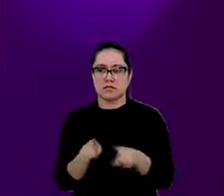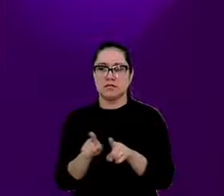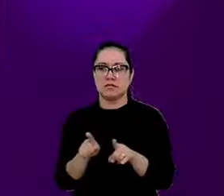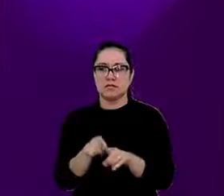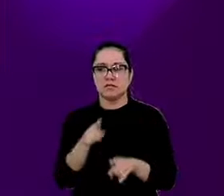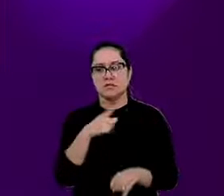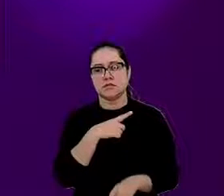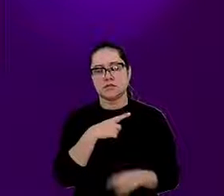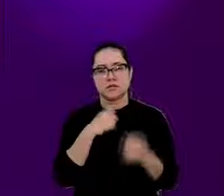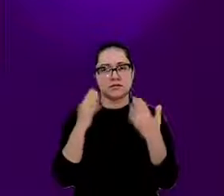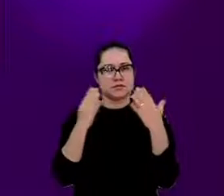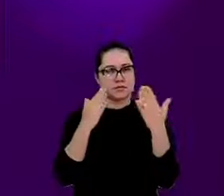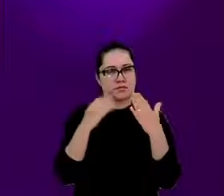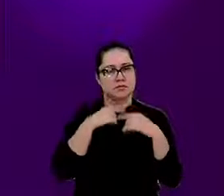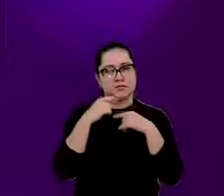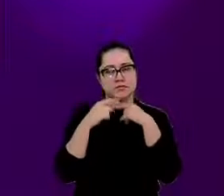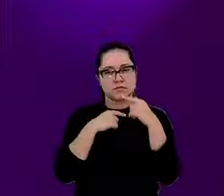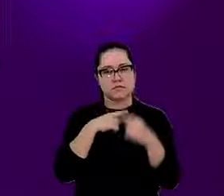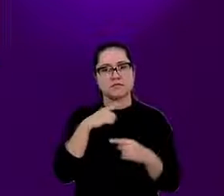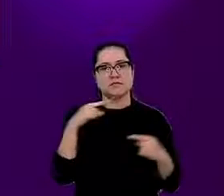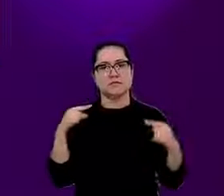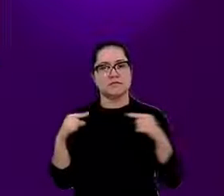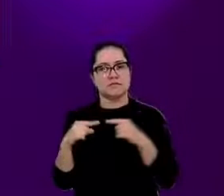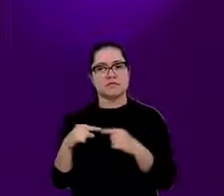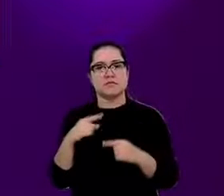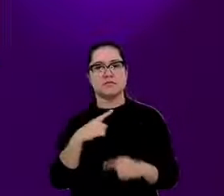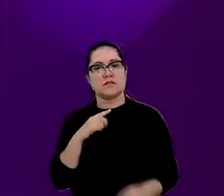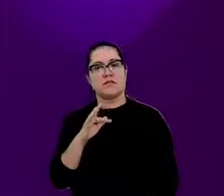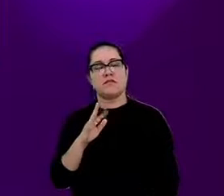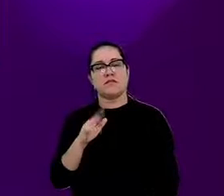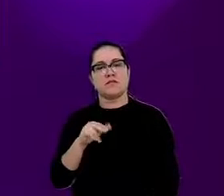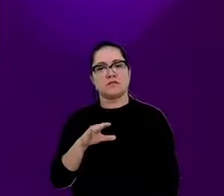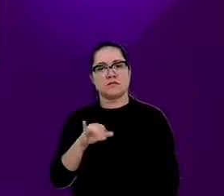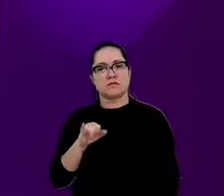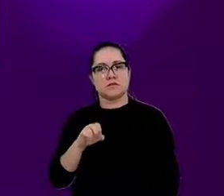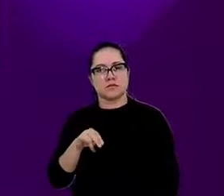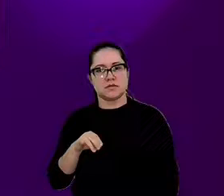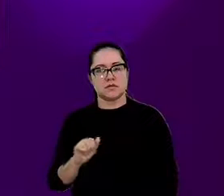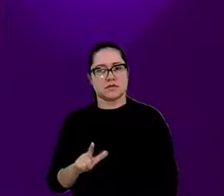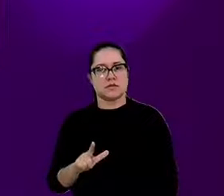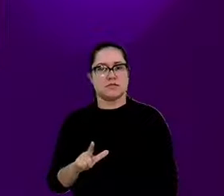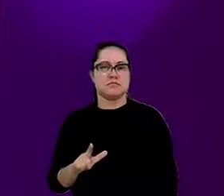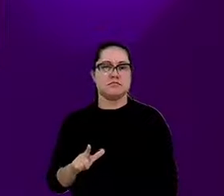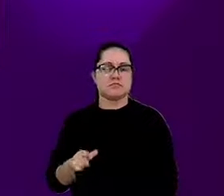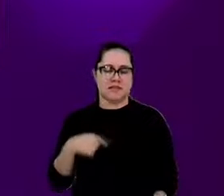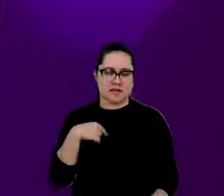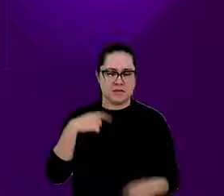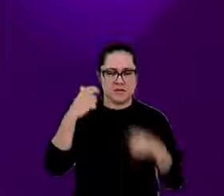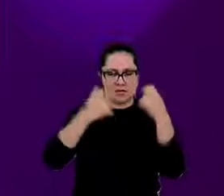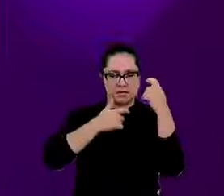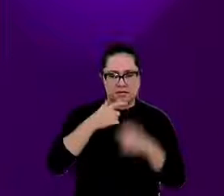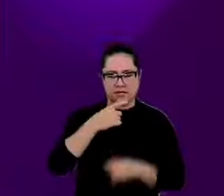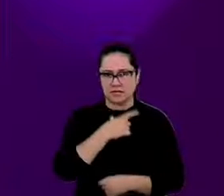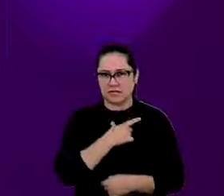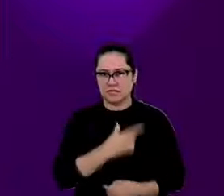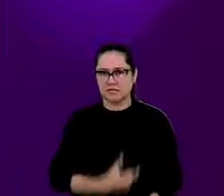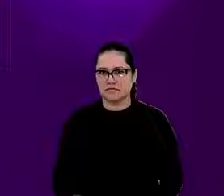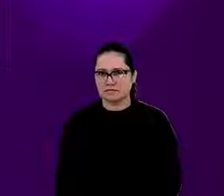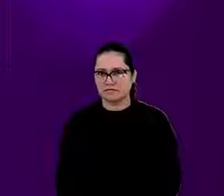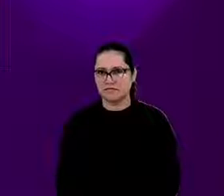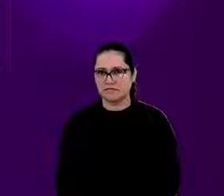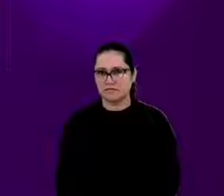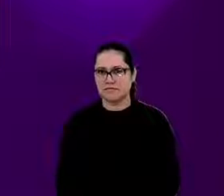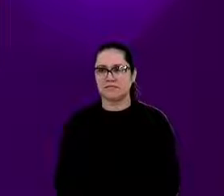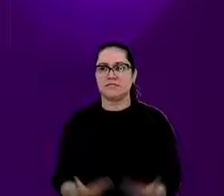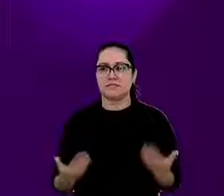dúvida em relação à questão funcional. Será que é uma lesão que eu devo me preocupar? Trago aqui para os senhores a aplicação de